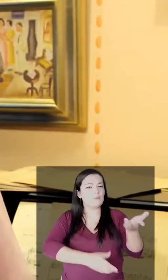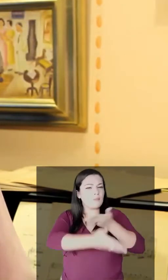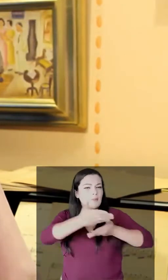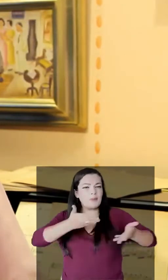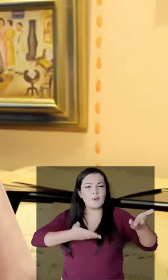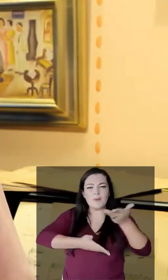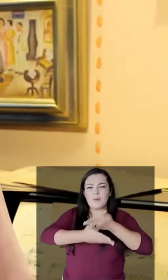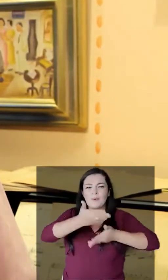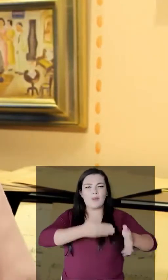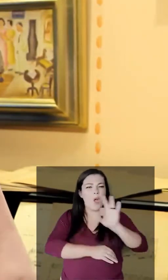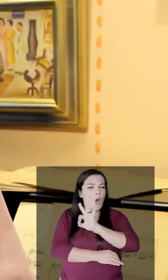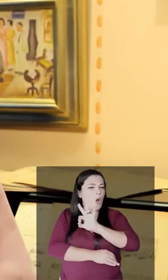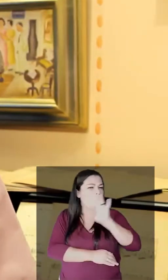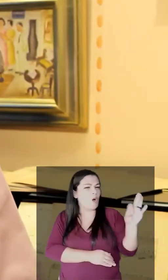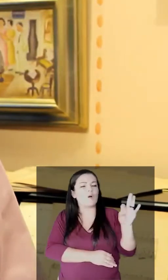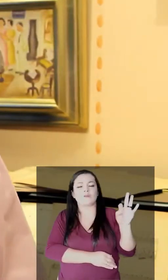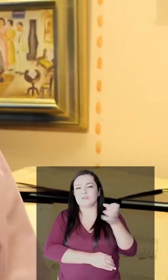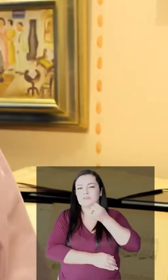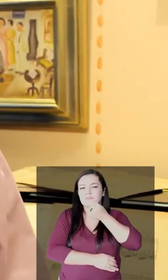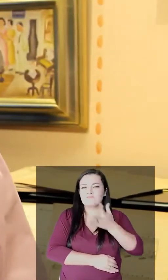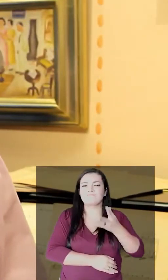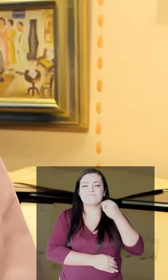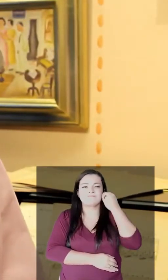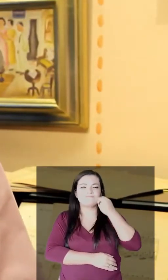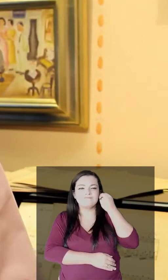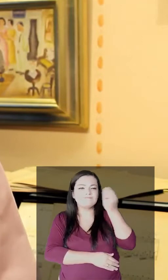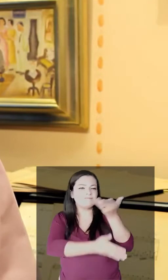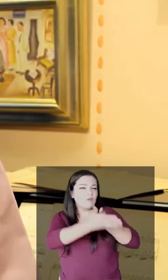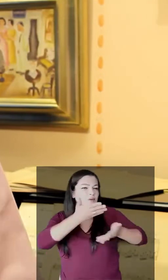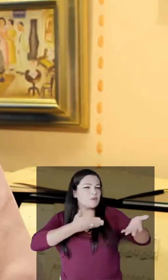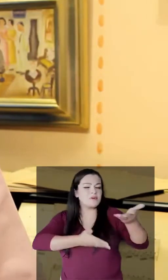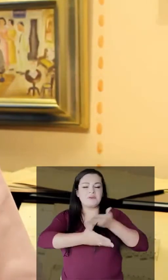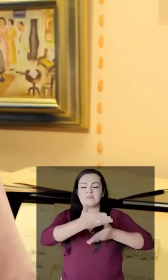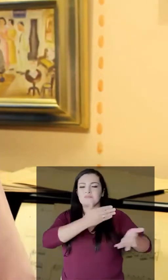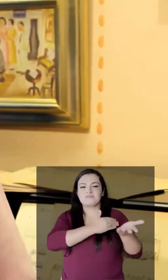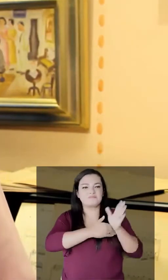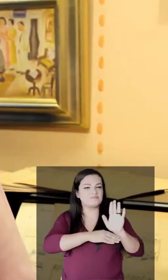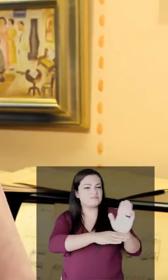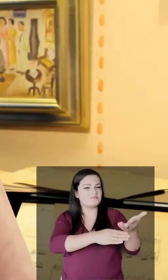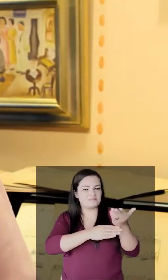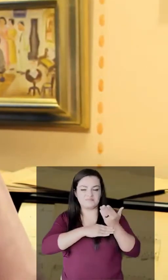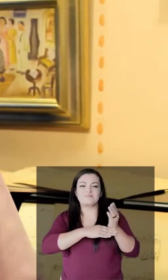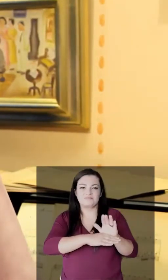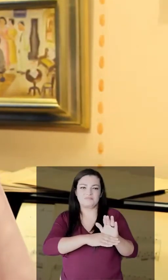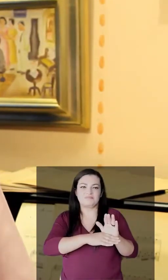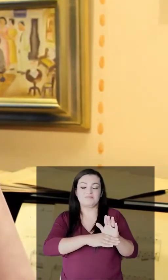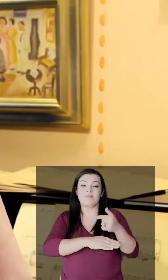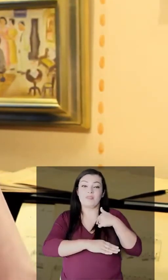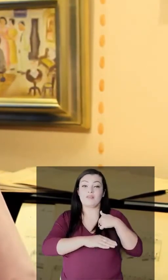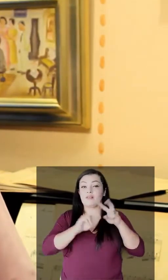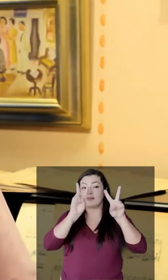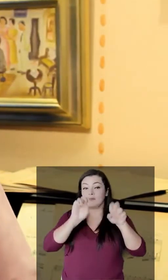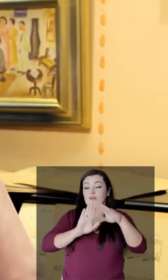que trouxe aí uma troca de experiências útil a todos nós. Para falar algo sobre a